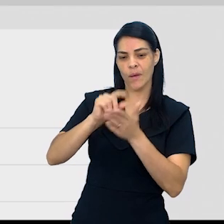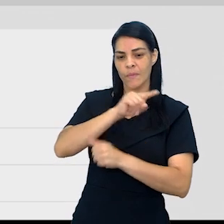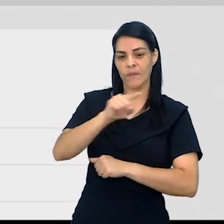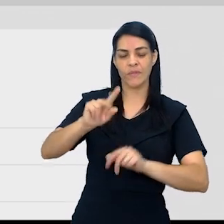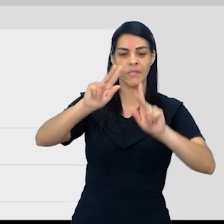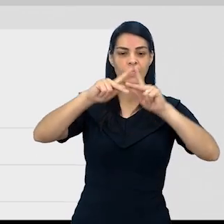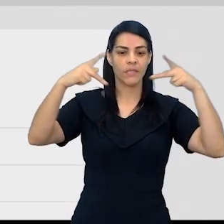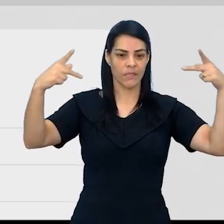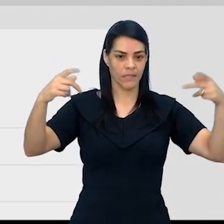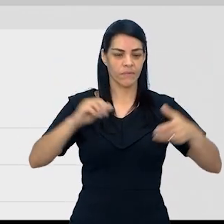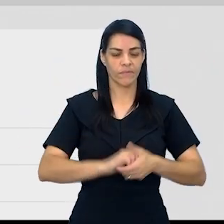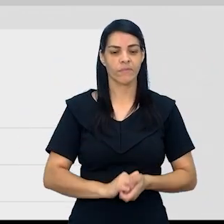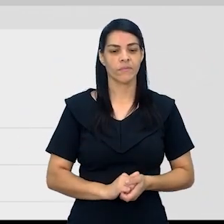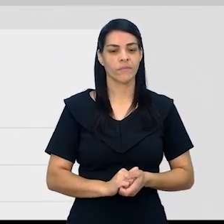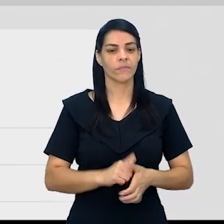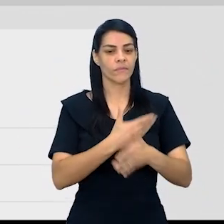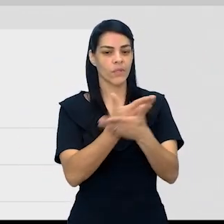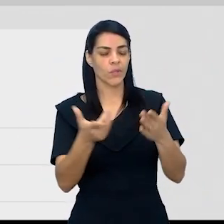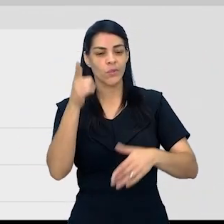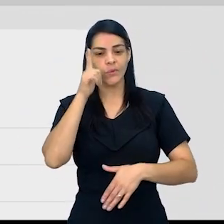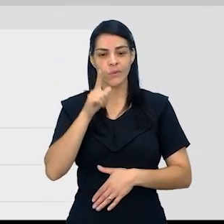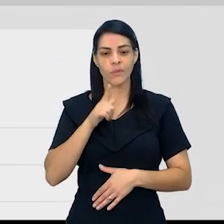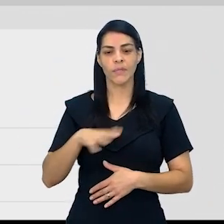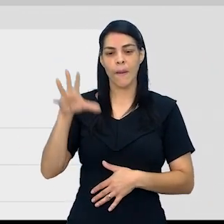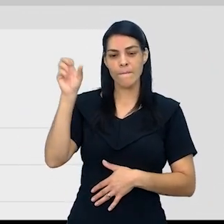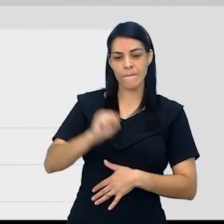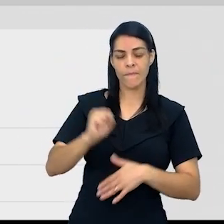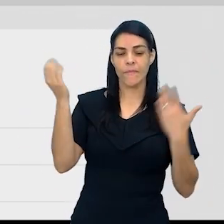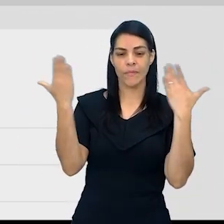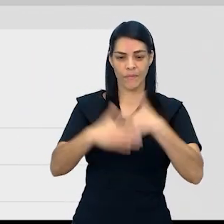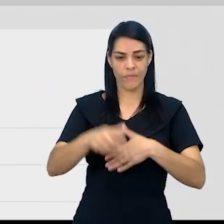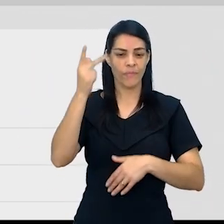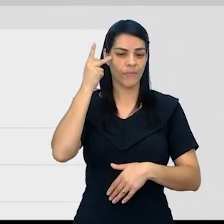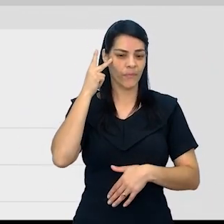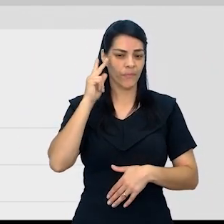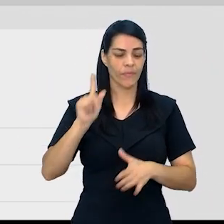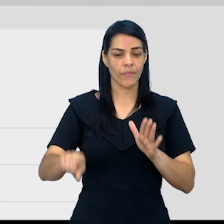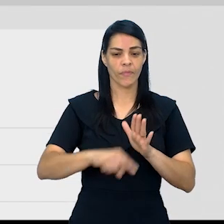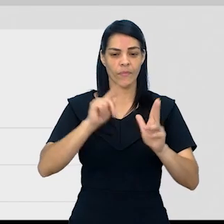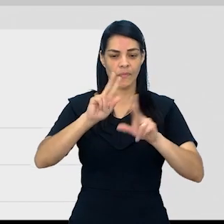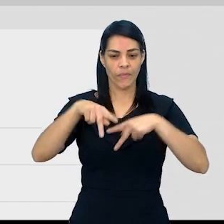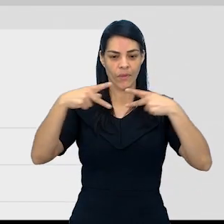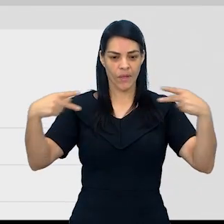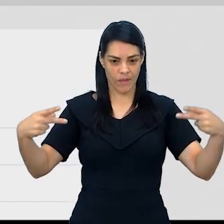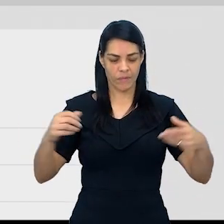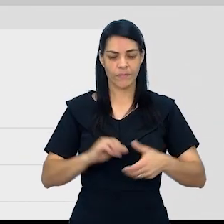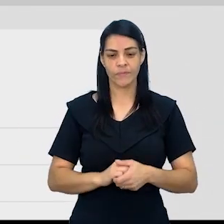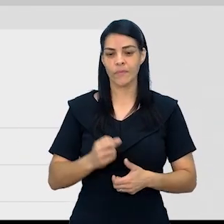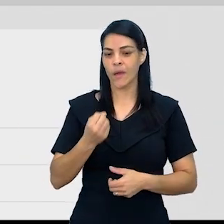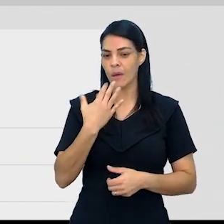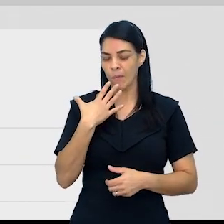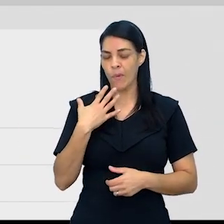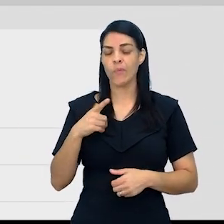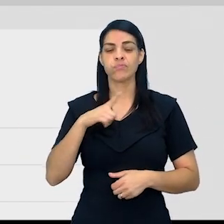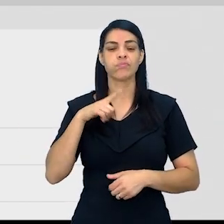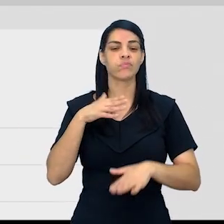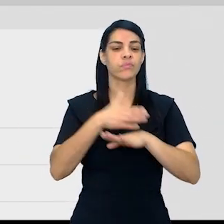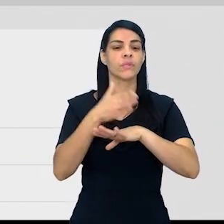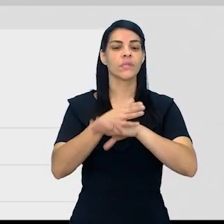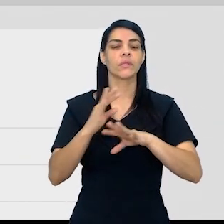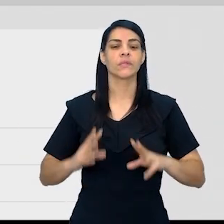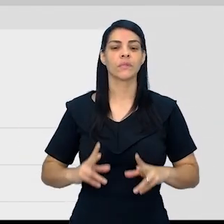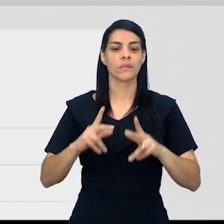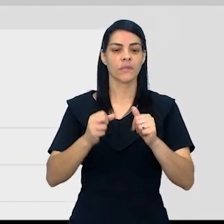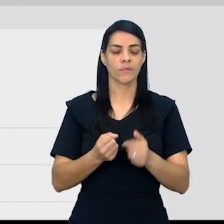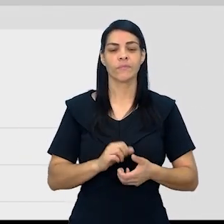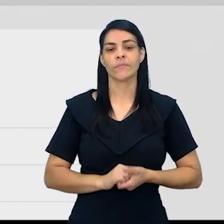aí da internet para a gente pegar as provas Paulistas do primeiro bimestre também posso colocar é que se